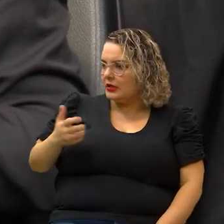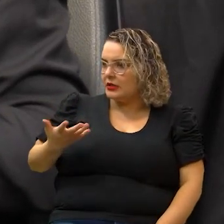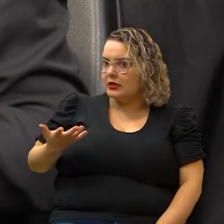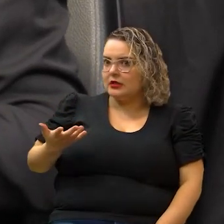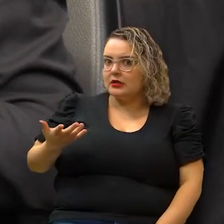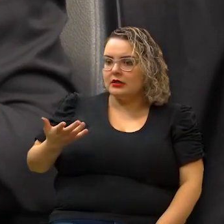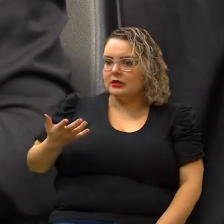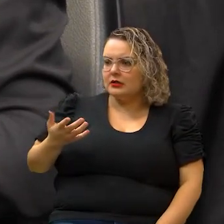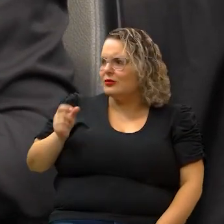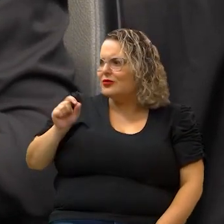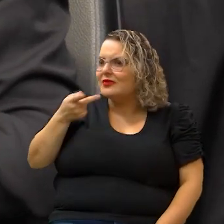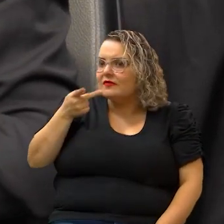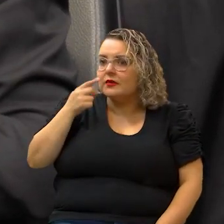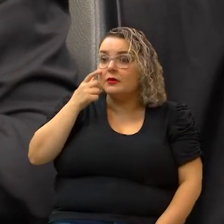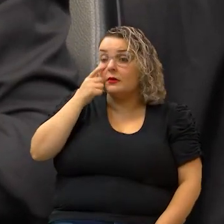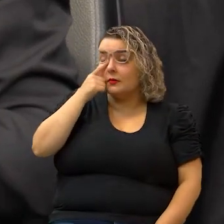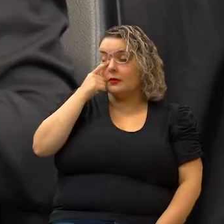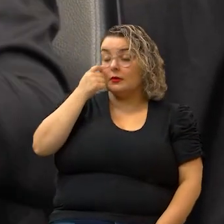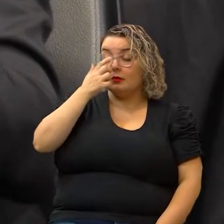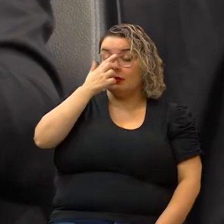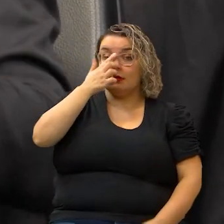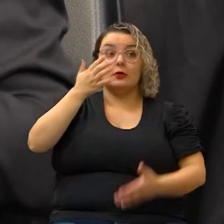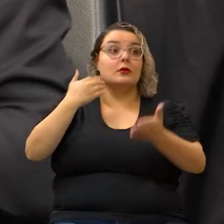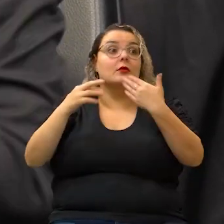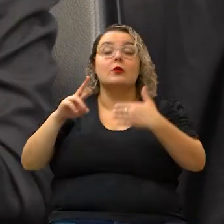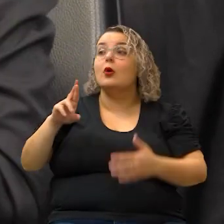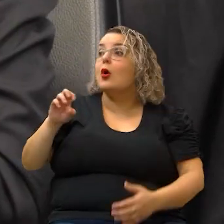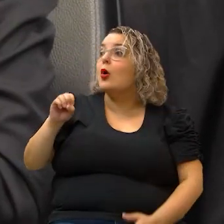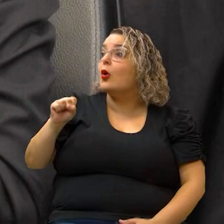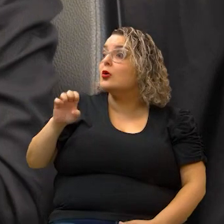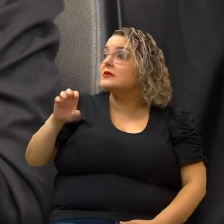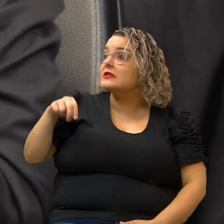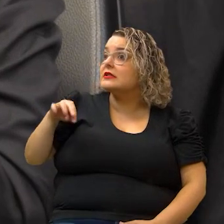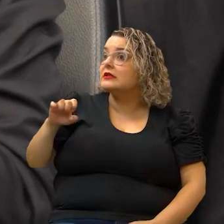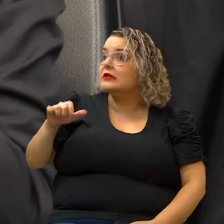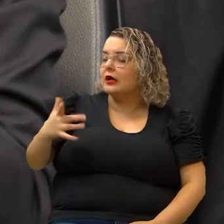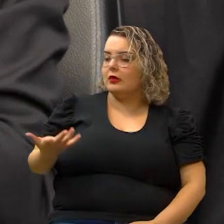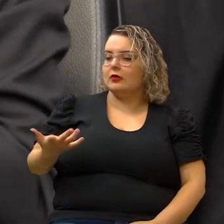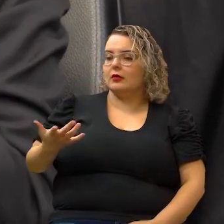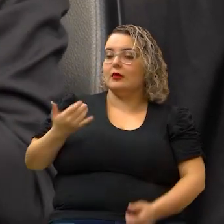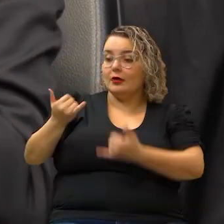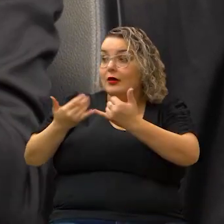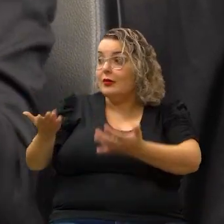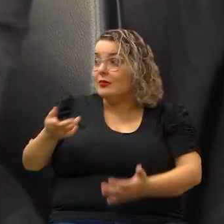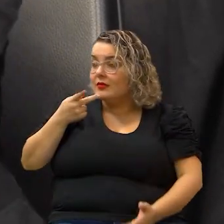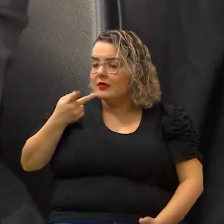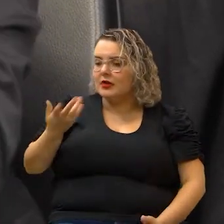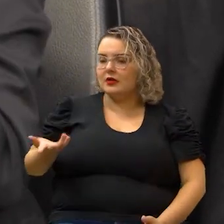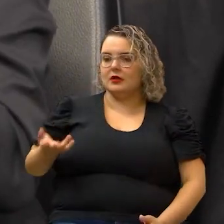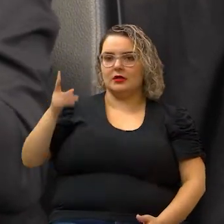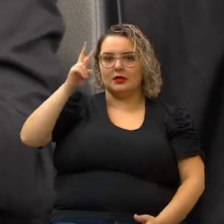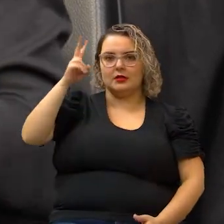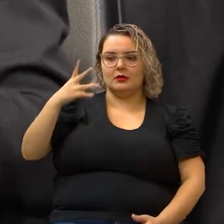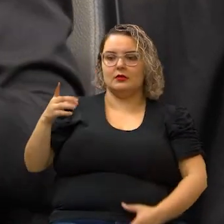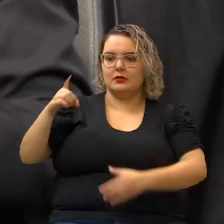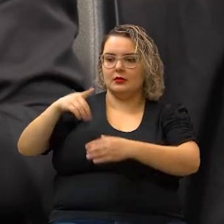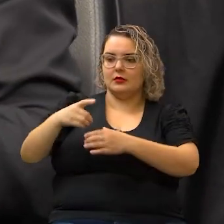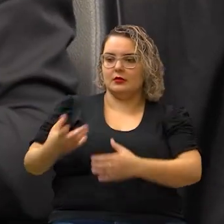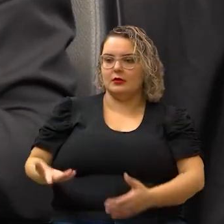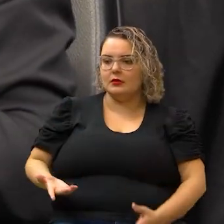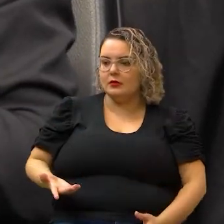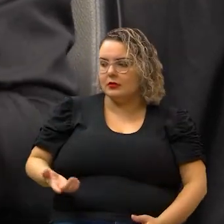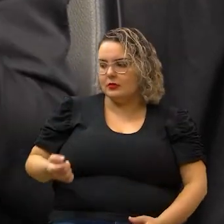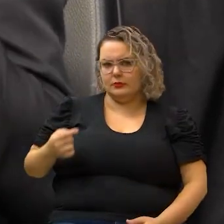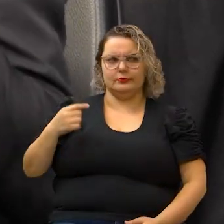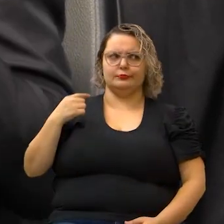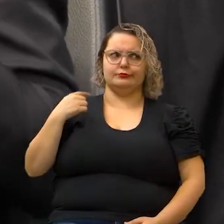assim, do que você está falando? Eu falei, não, eu acabei de falar agora com o doutor Rosenthal, e eu brinquei com ele, contei essa história, eu vou dar o dízimo